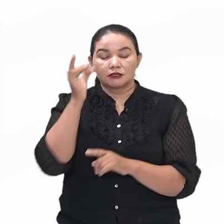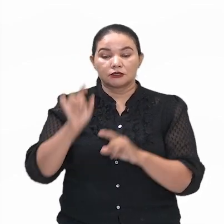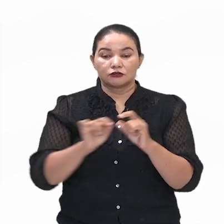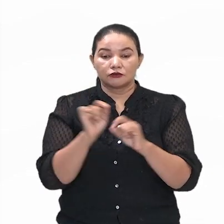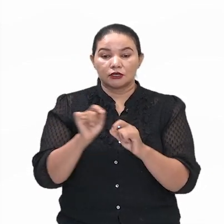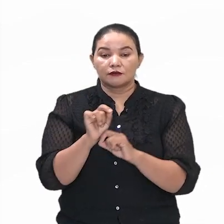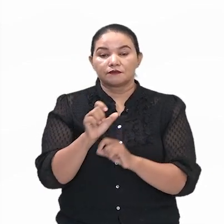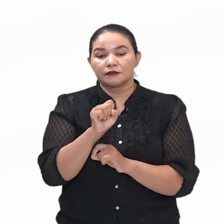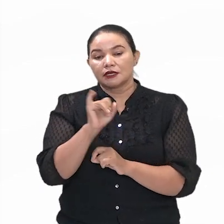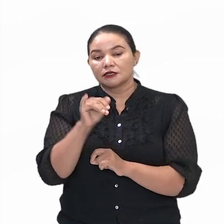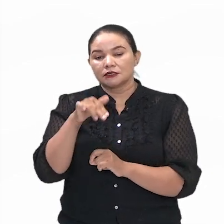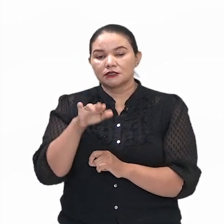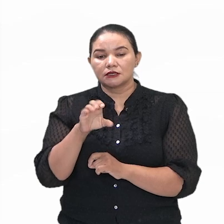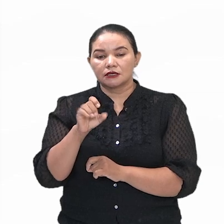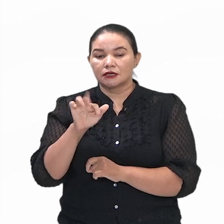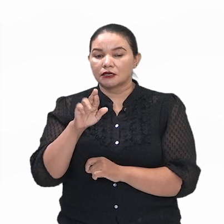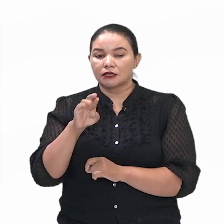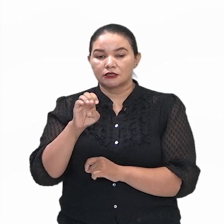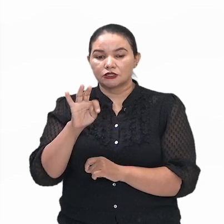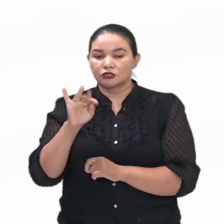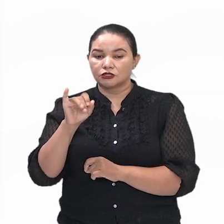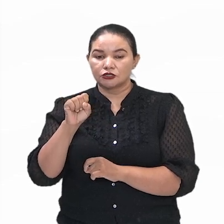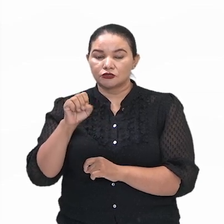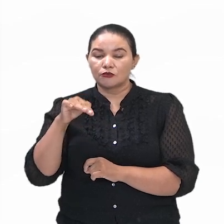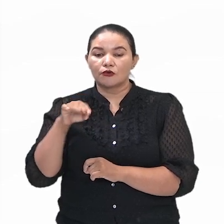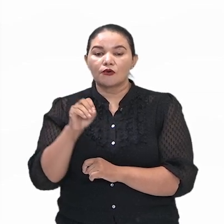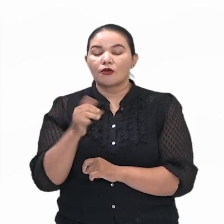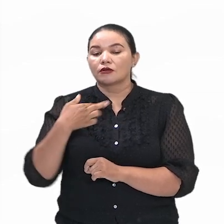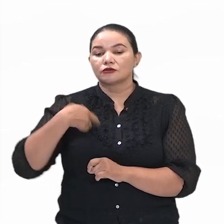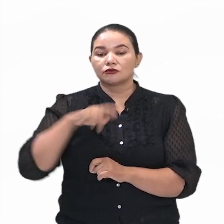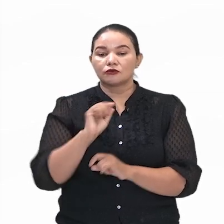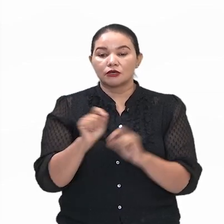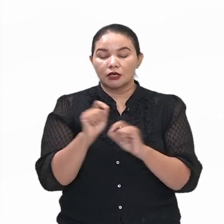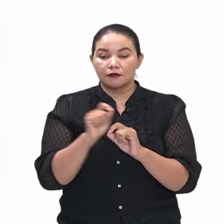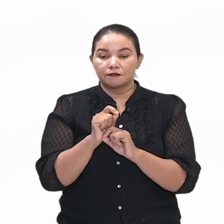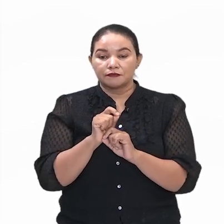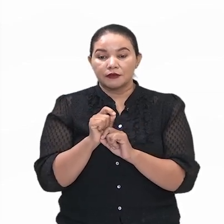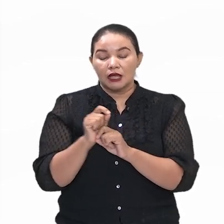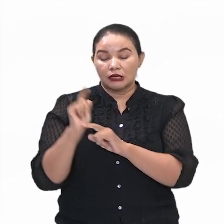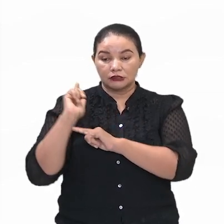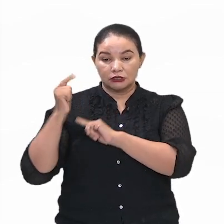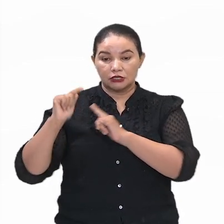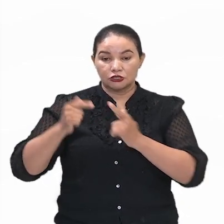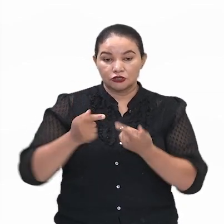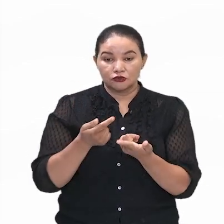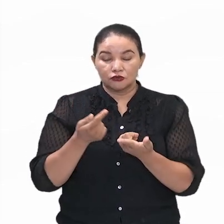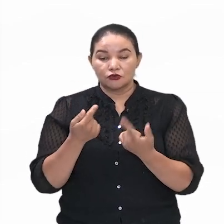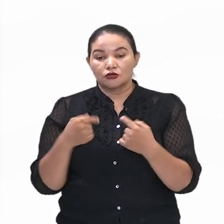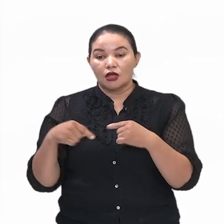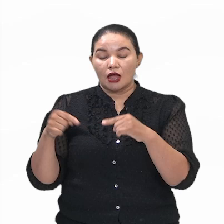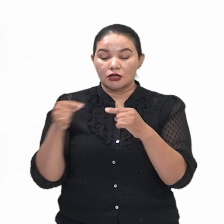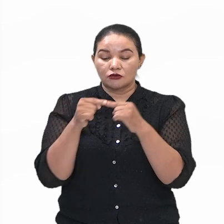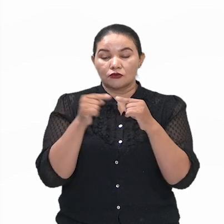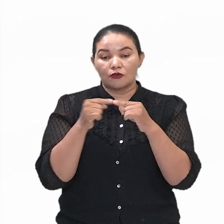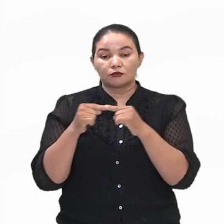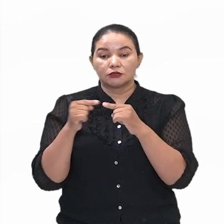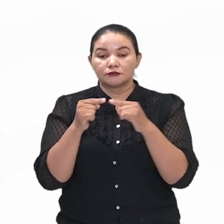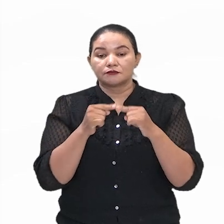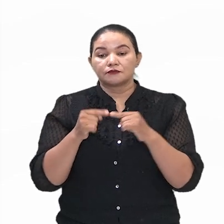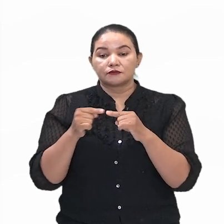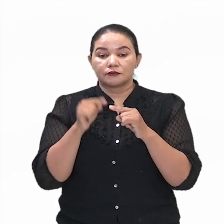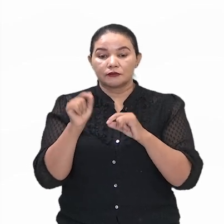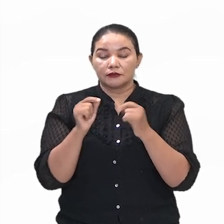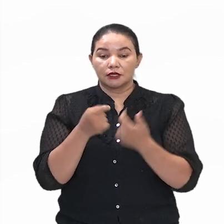religioso. O que seria isso? Seria uma combinação de diferentes tradições religiosas em uma única prática